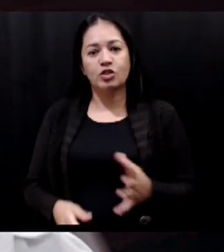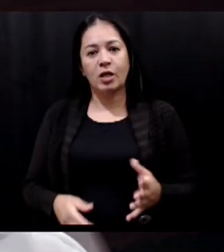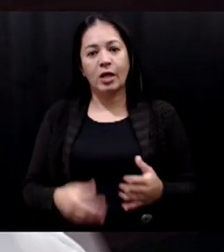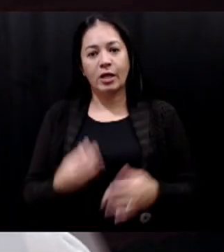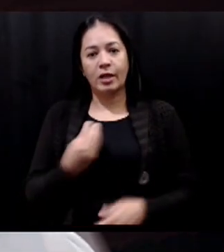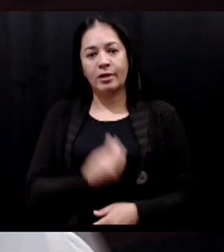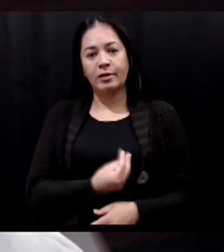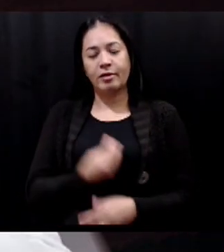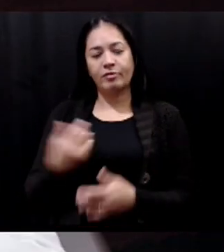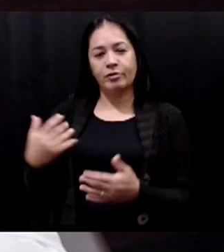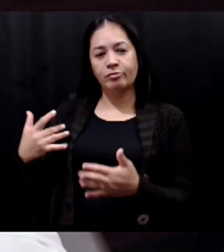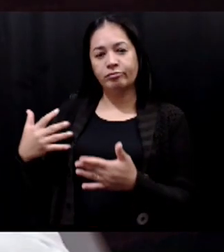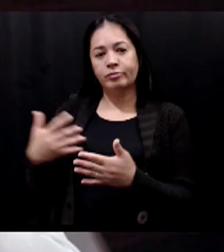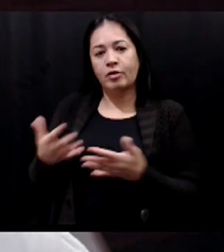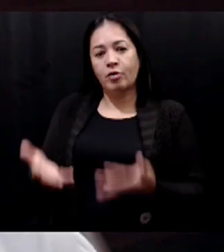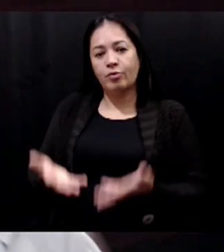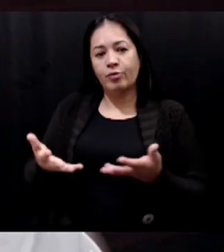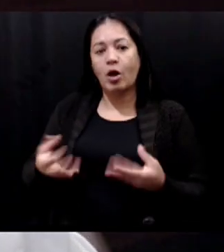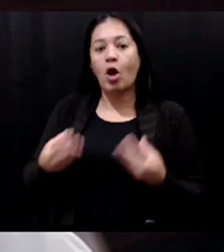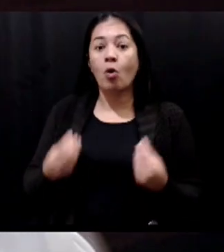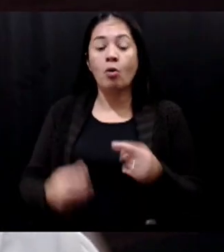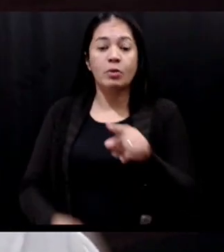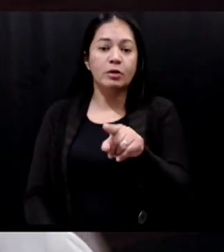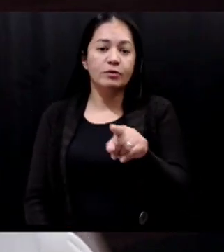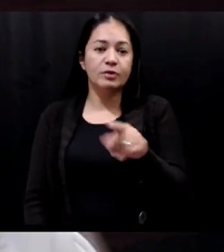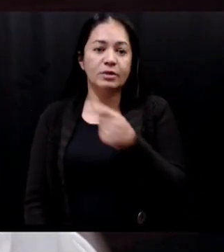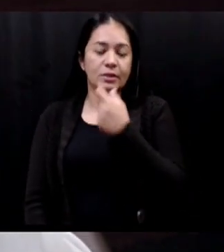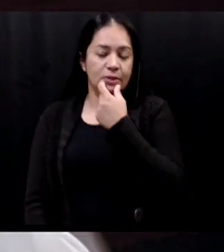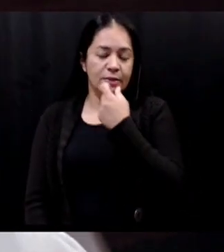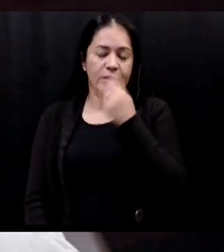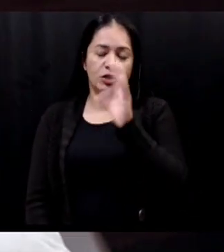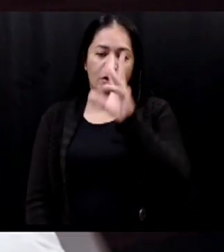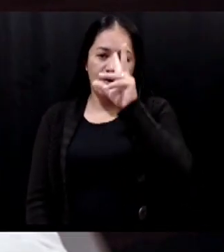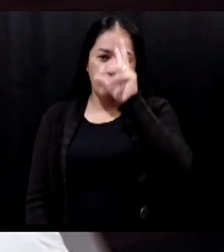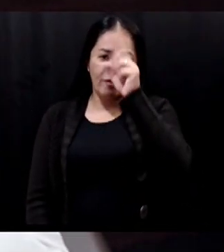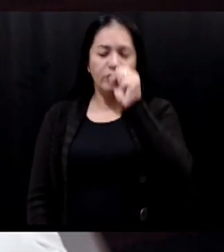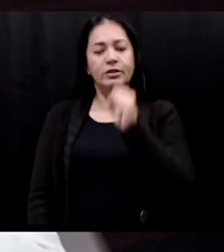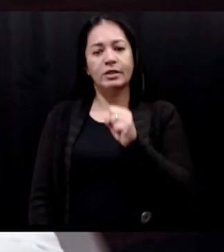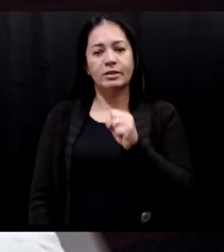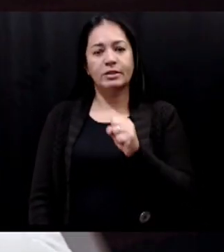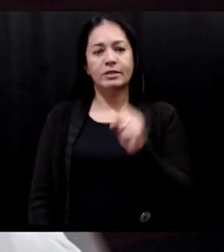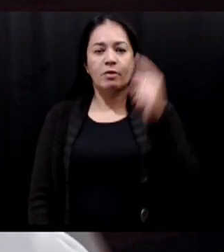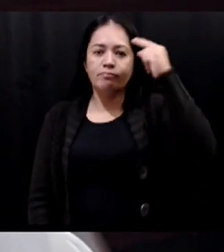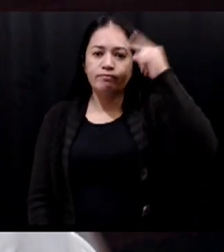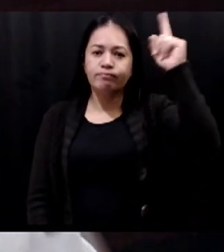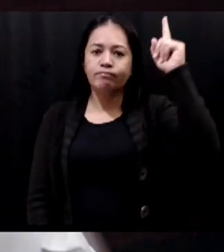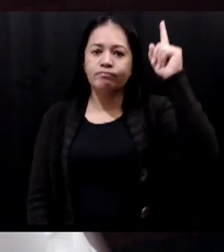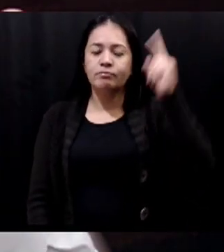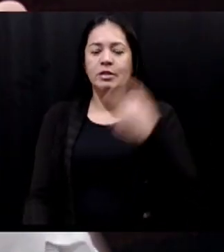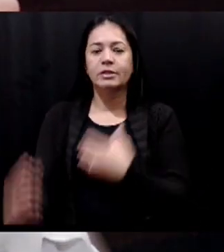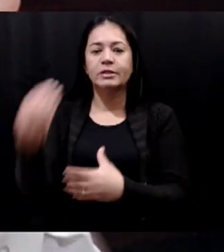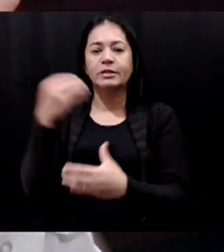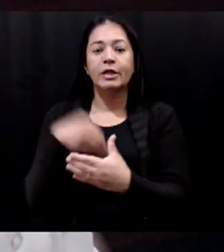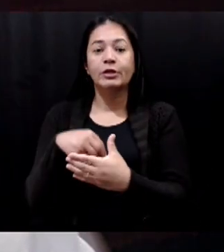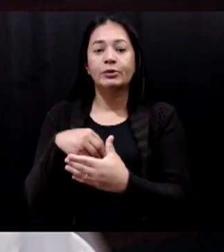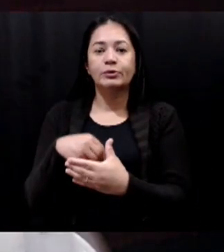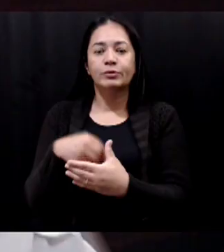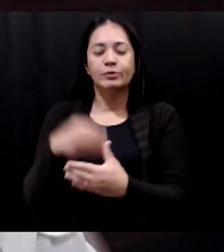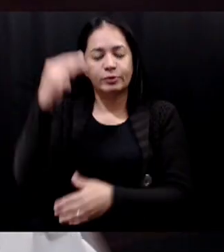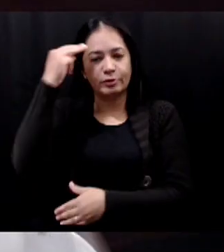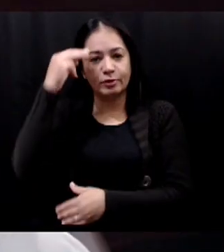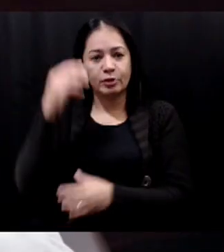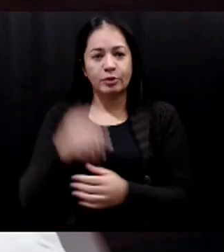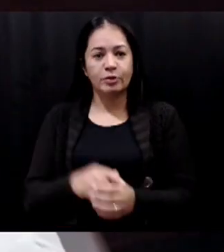como você foi fortalecendo, alimentando essa ideia dentro da sua mente, quando a gente leva um paciente